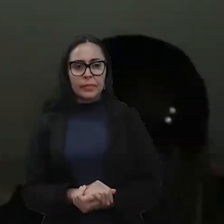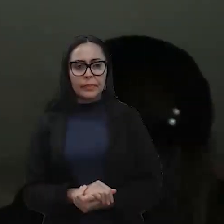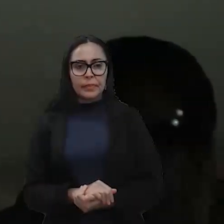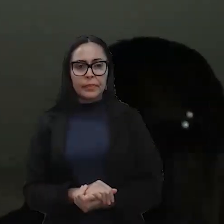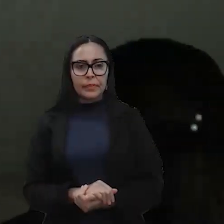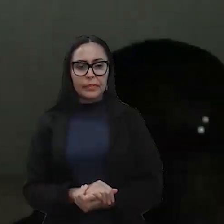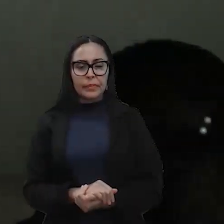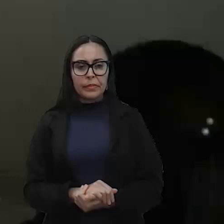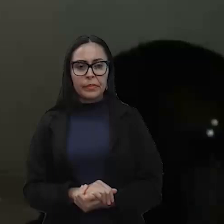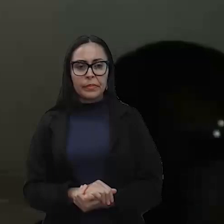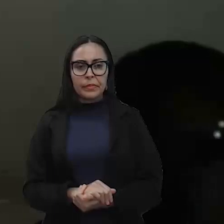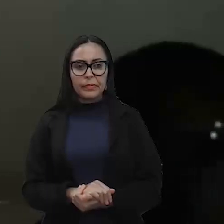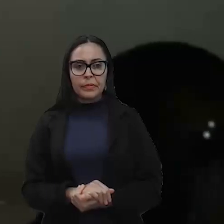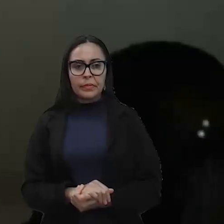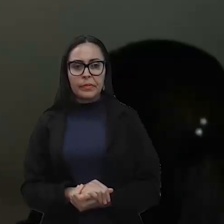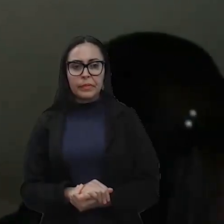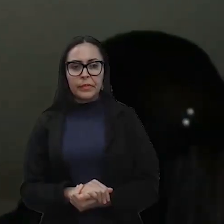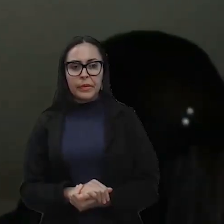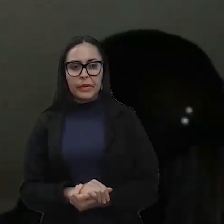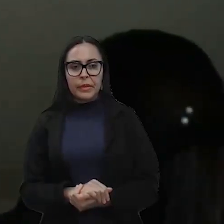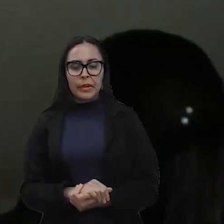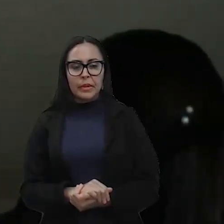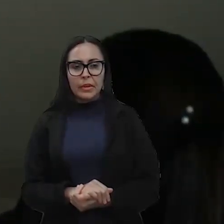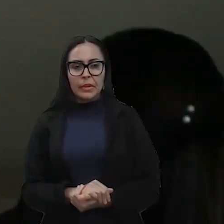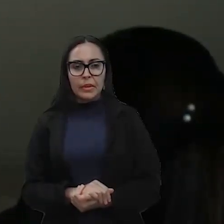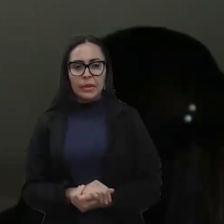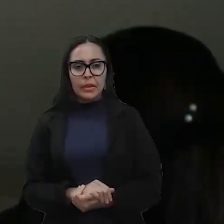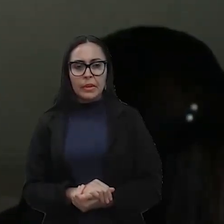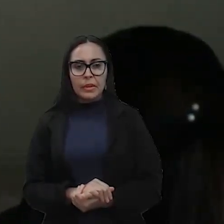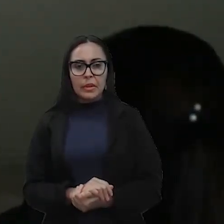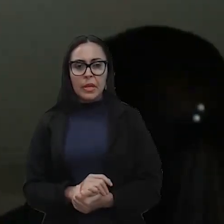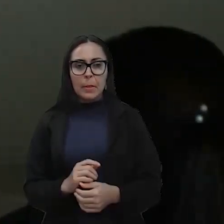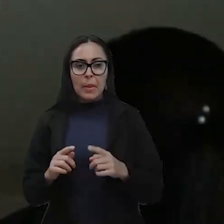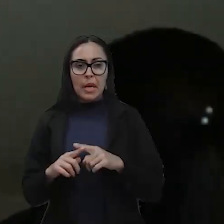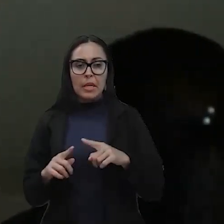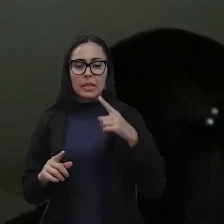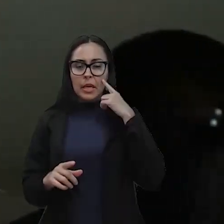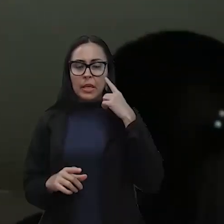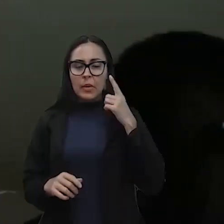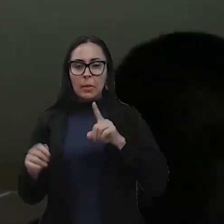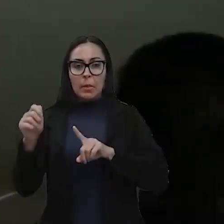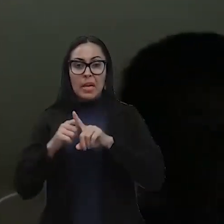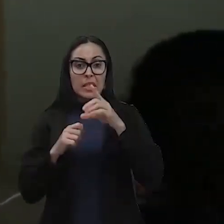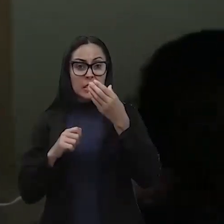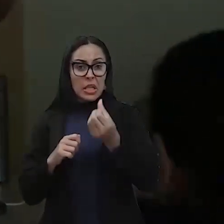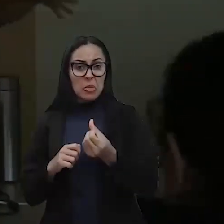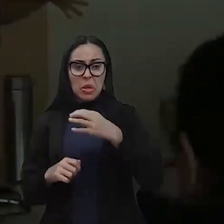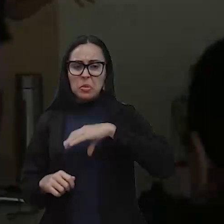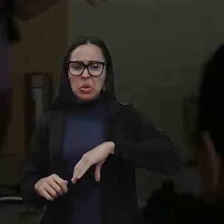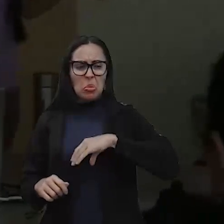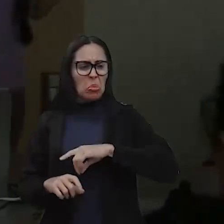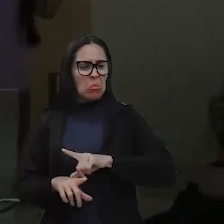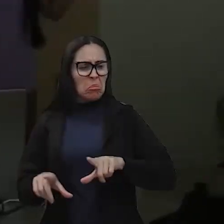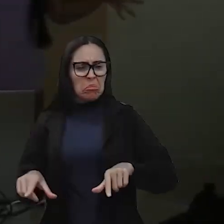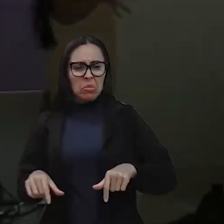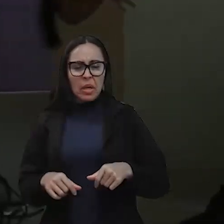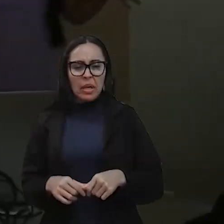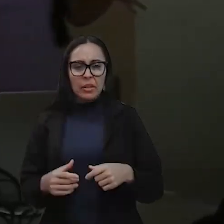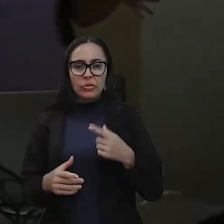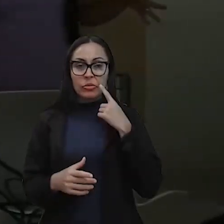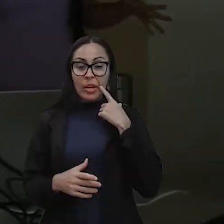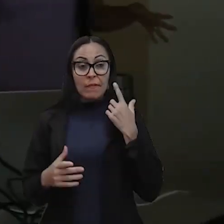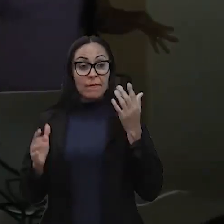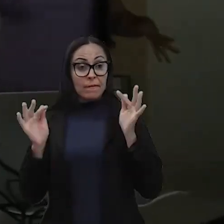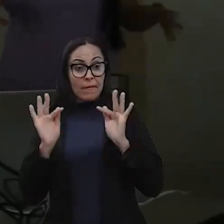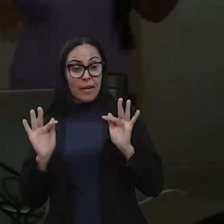Faz parte, viu? Mas aí eu passei 6 meses sem menstruar, doutora, e menstruei hoje. Chega super feliz, passa a vida toda querendo